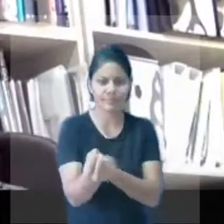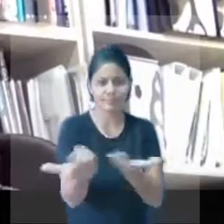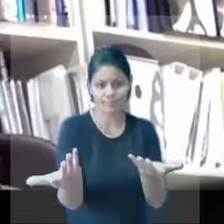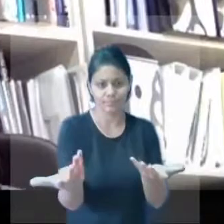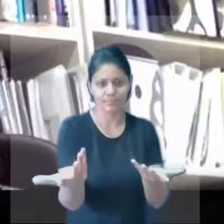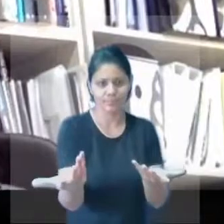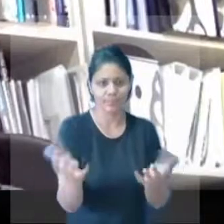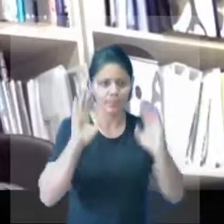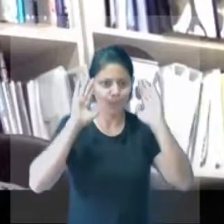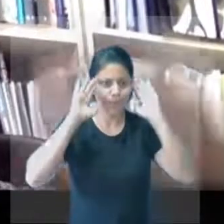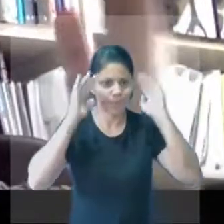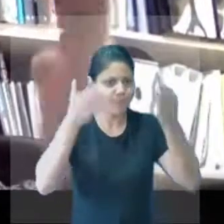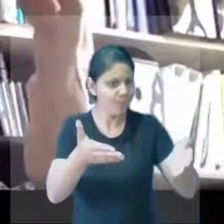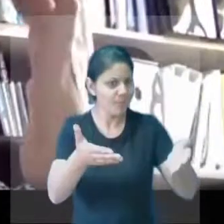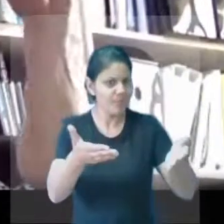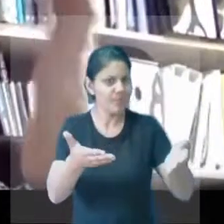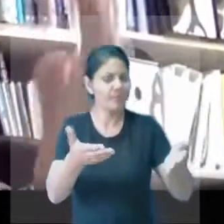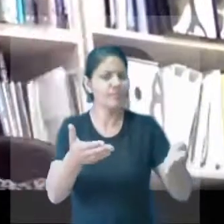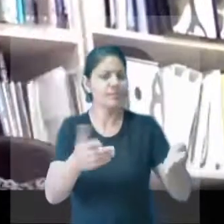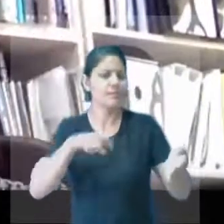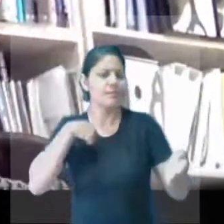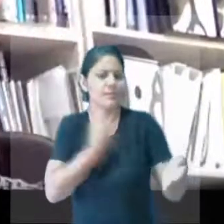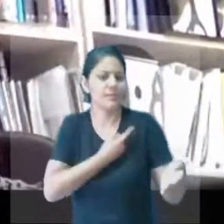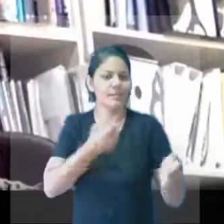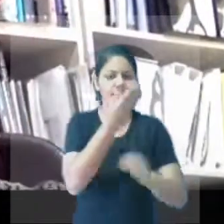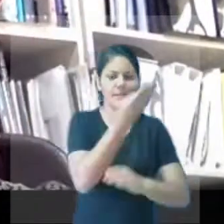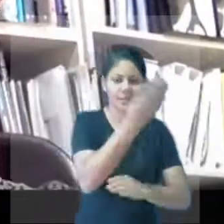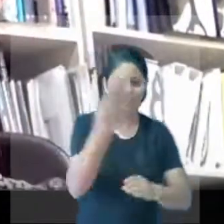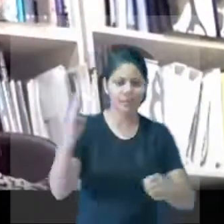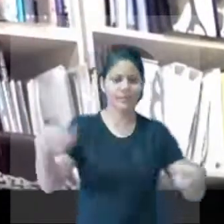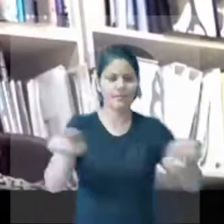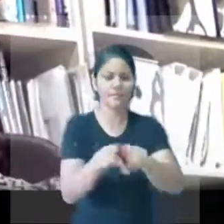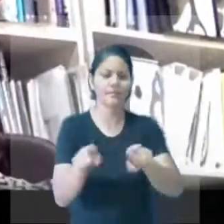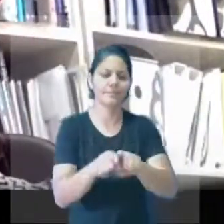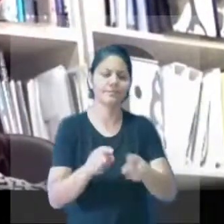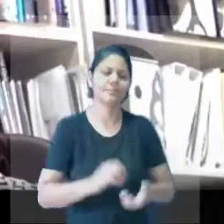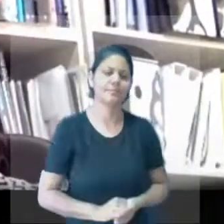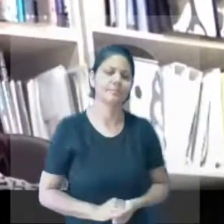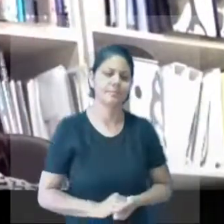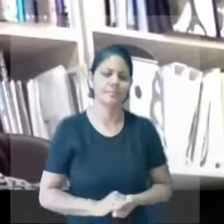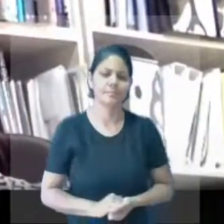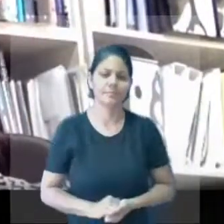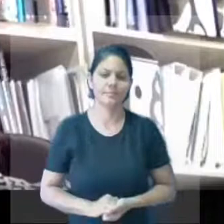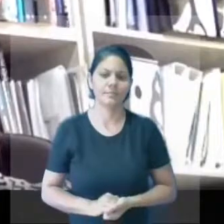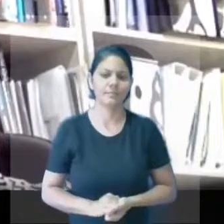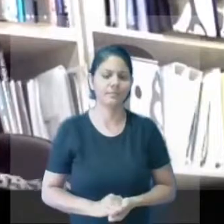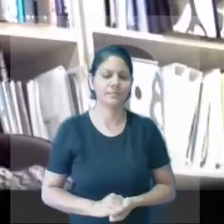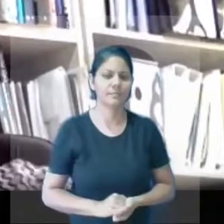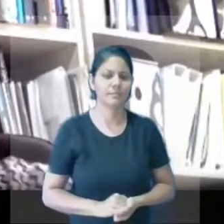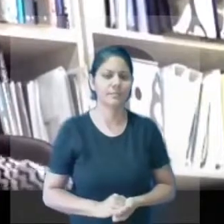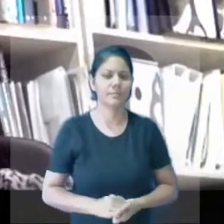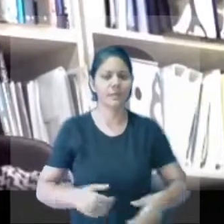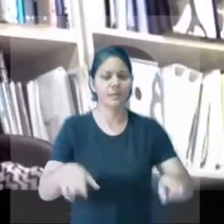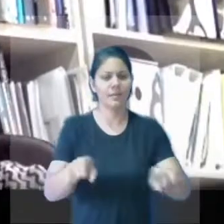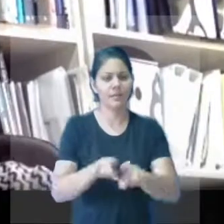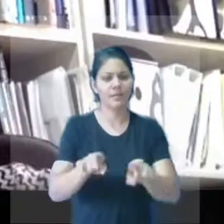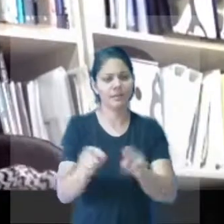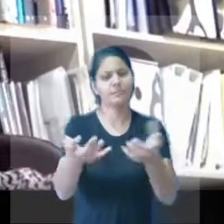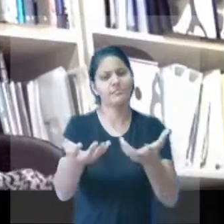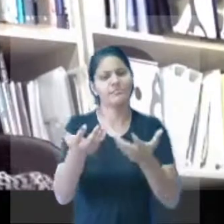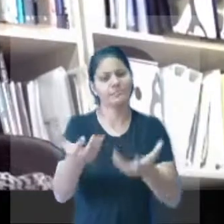pois priorizamos isso nas nossas bibliotecas também. Pessoal, gostaria muito de agradecer e deixar